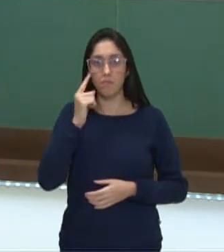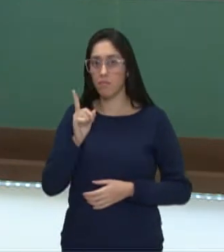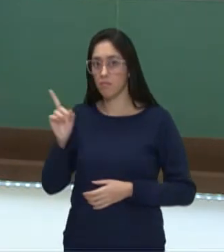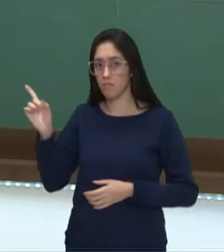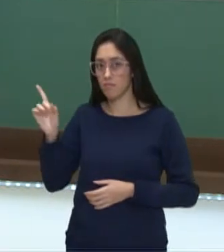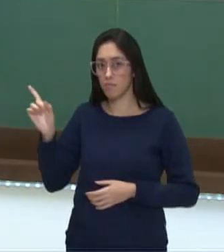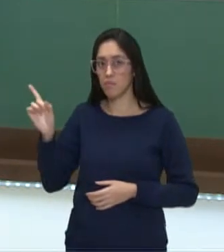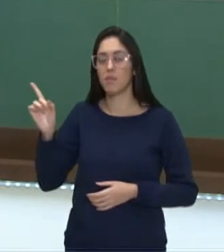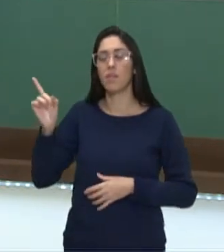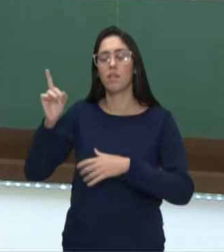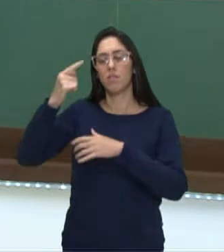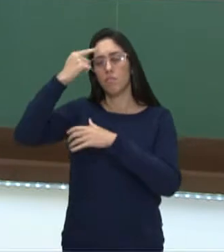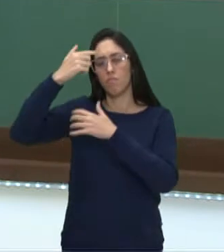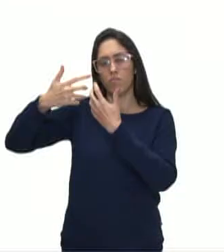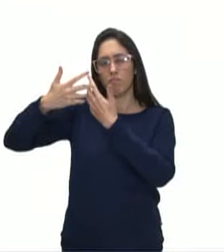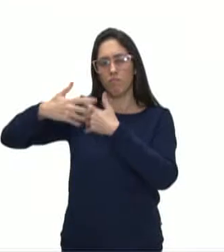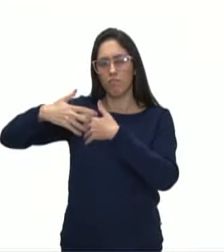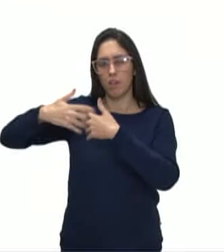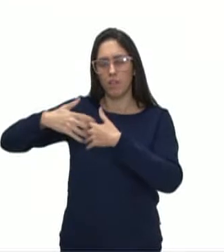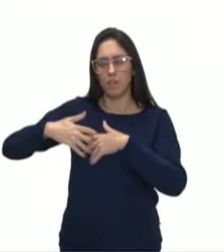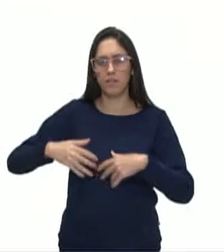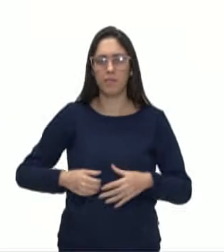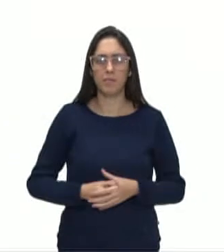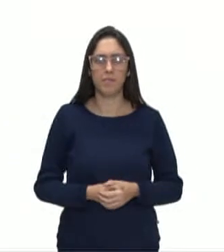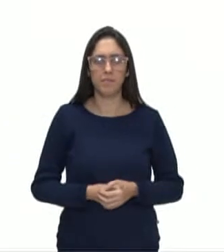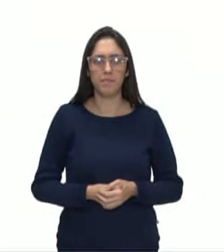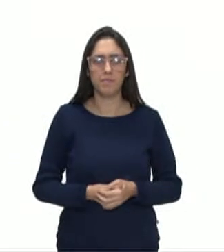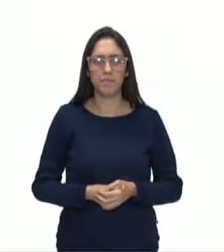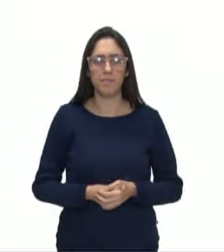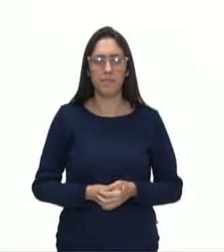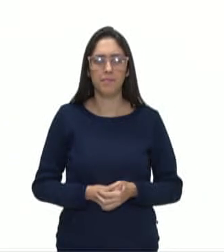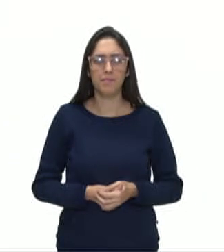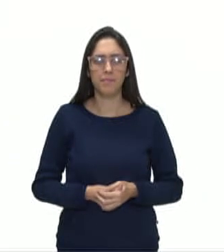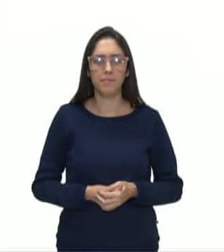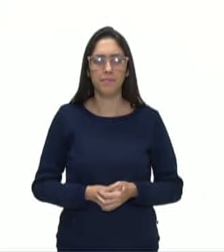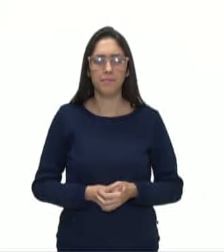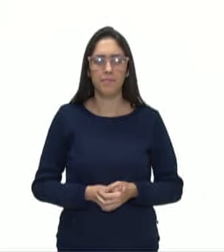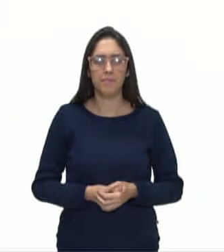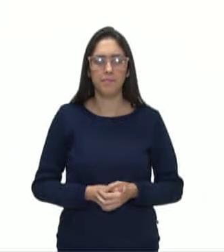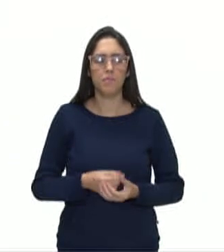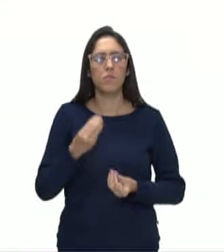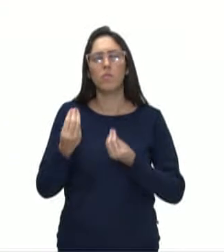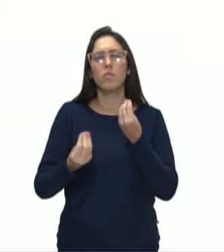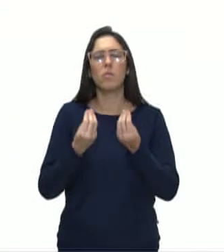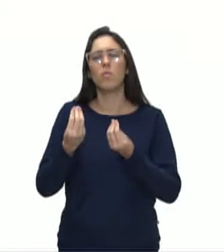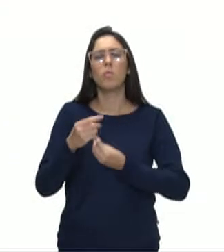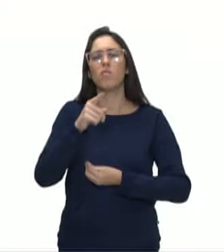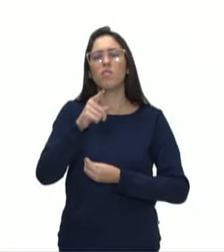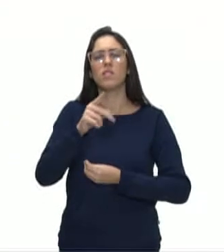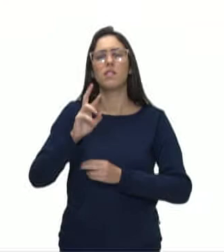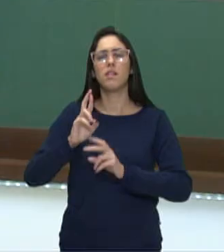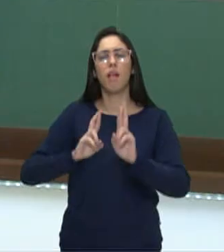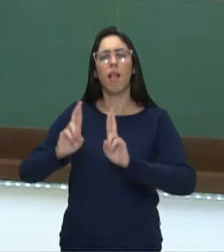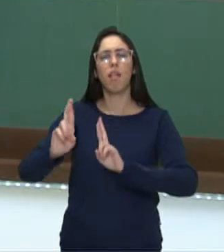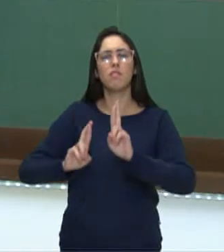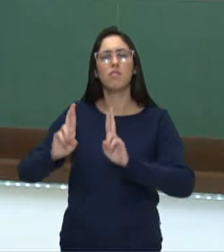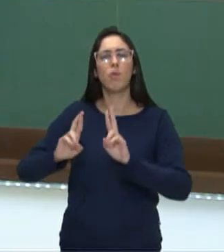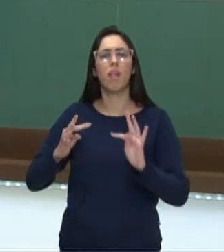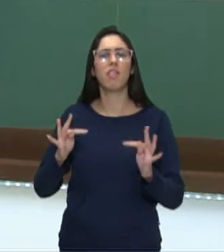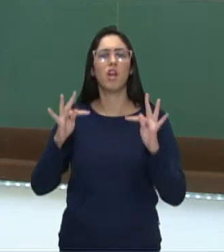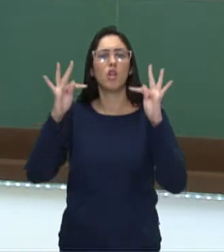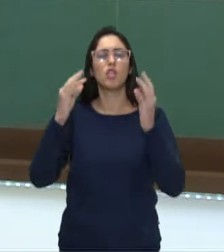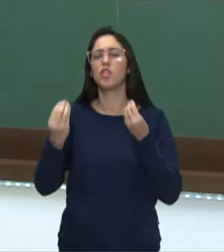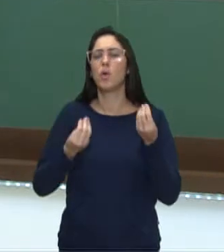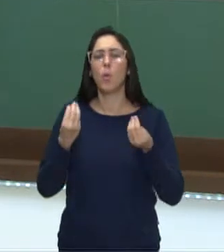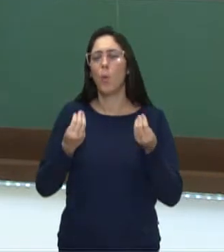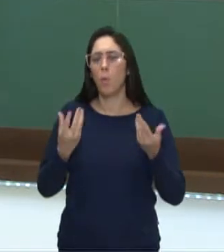reflexionar. Como te relacionas com a tecnologia? Como você se relaciona com